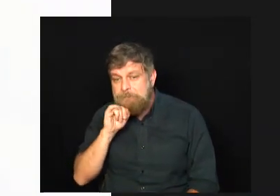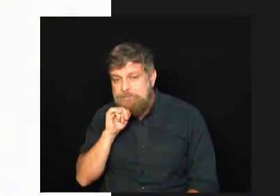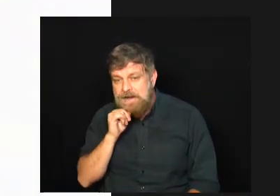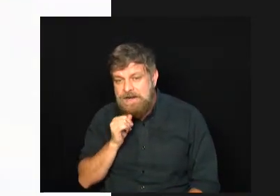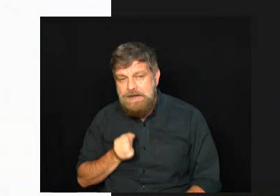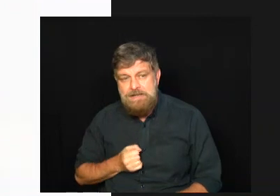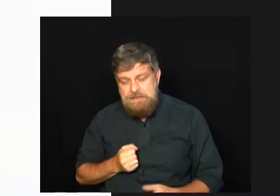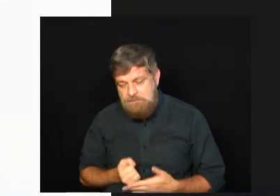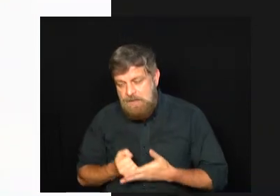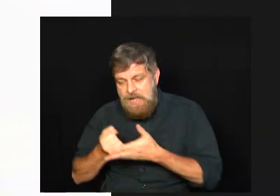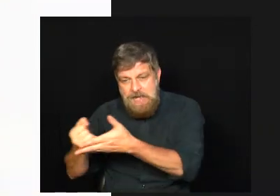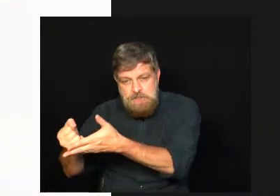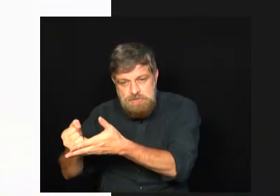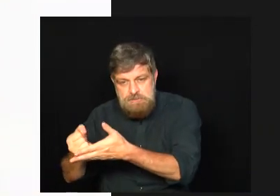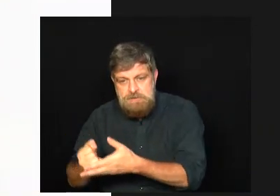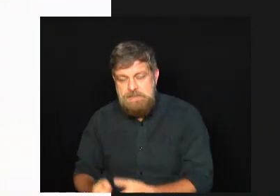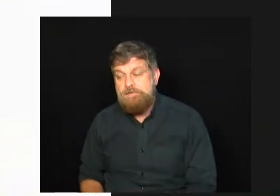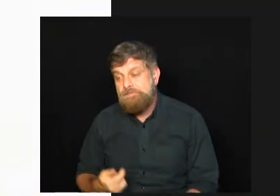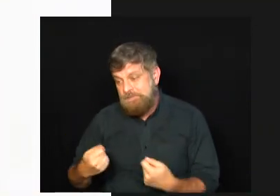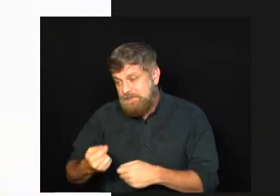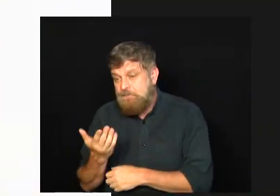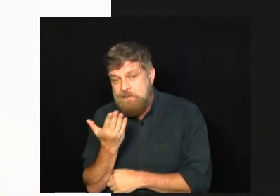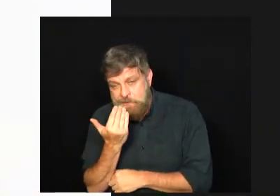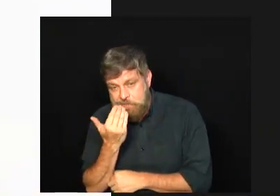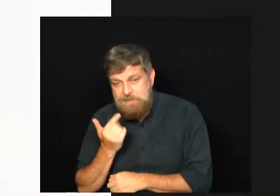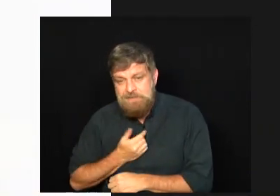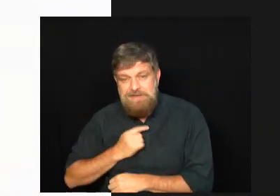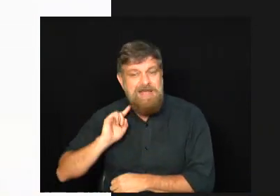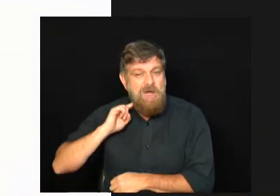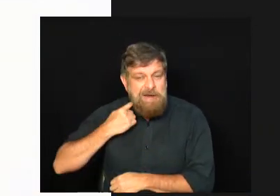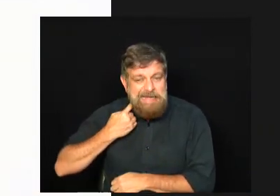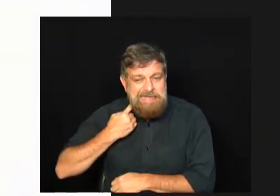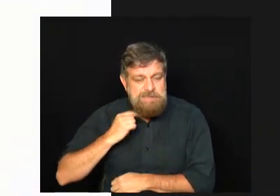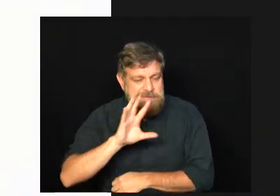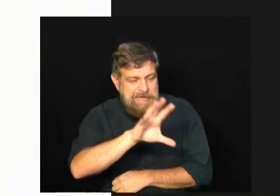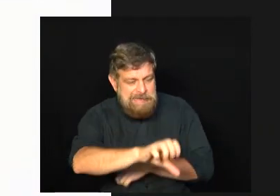empurrando a carrocinha, estavam indo no lixão,